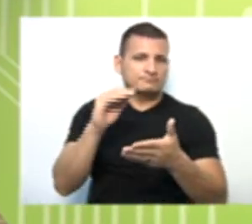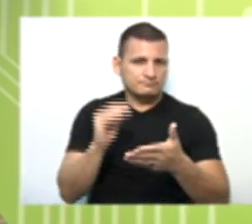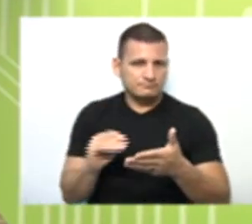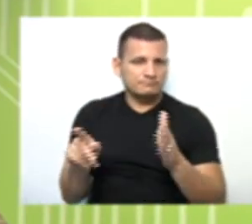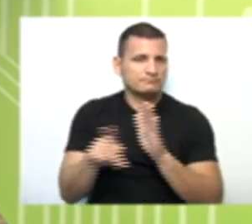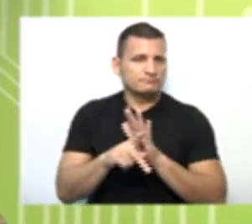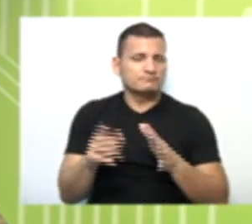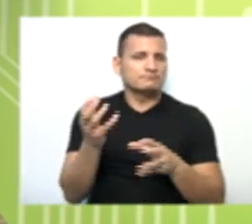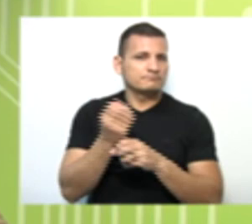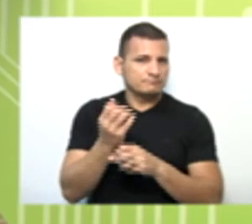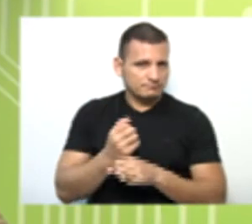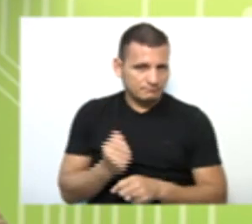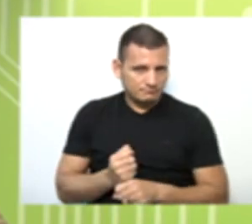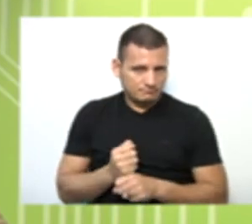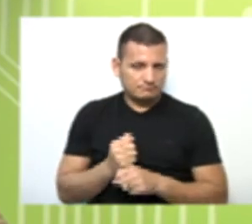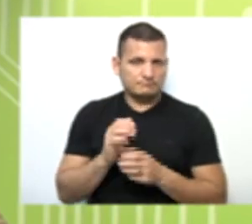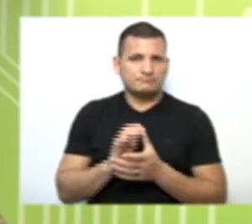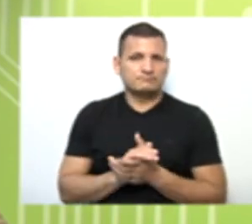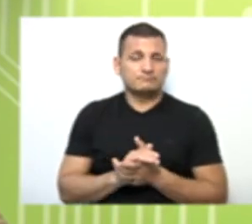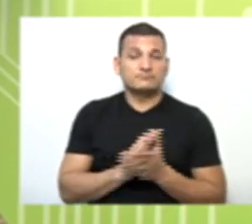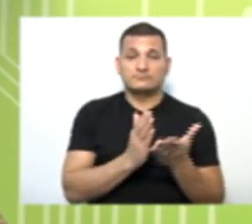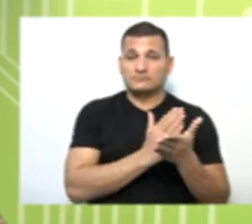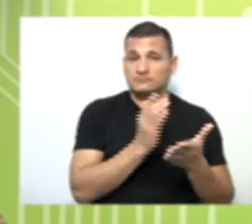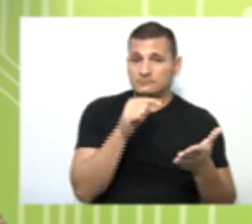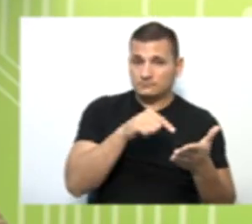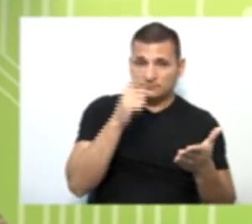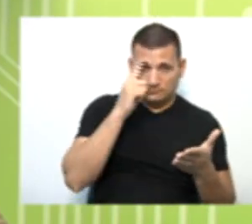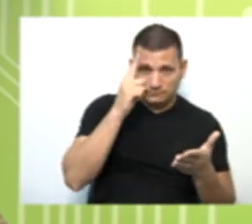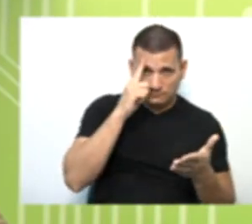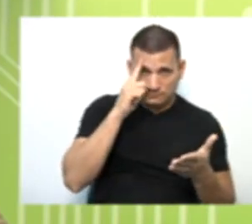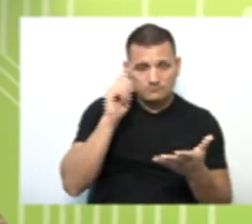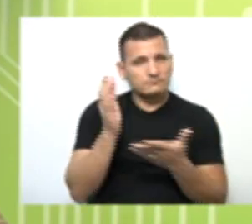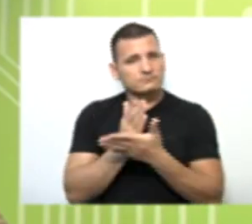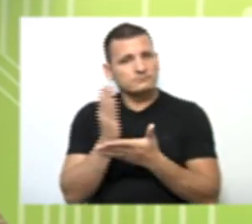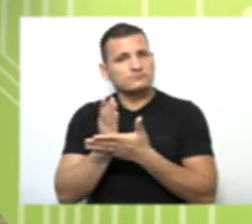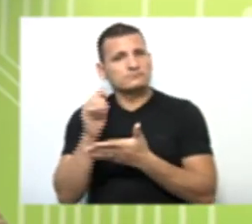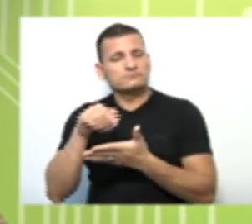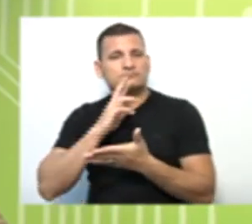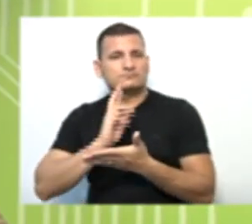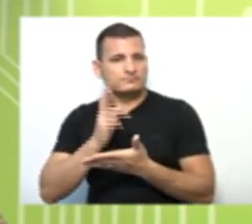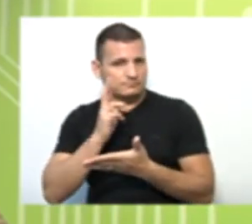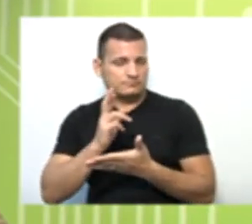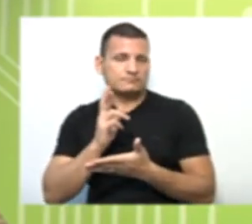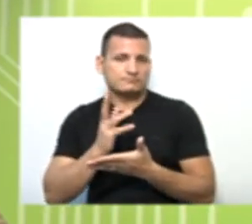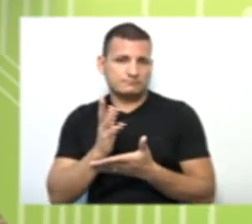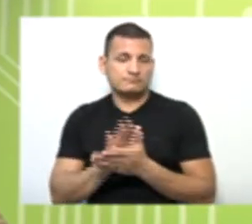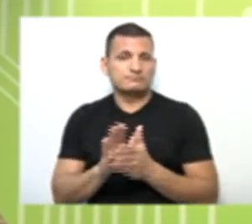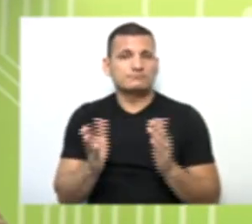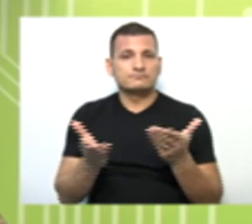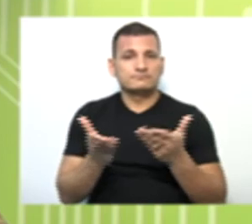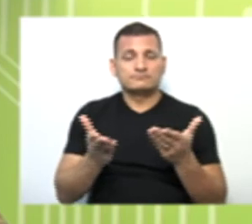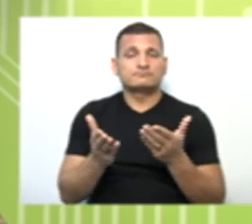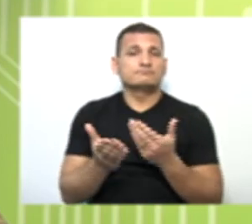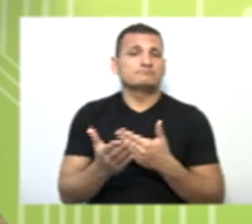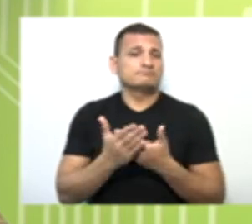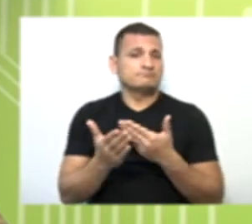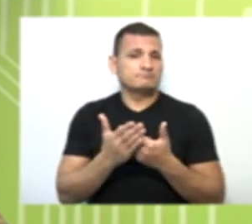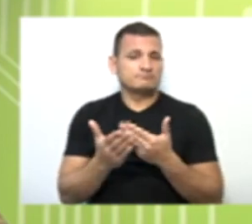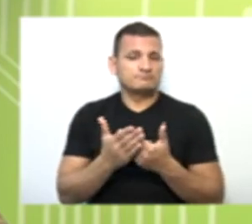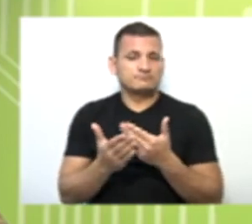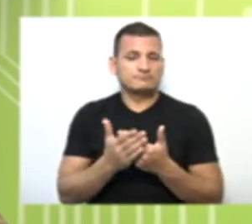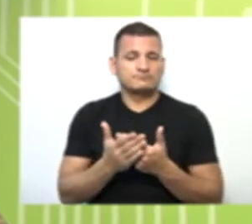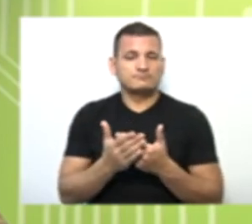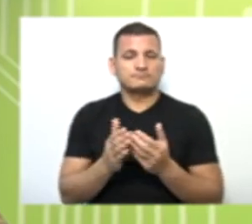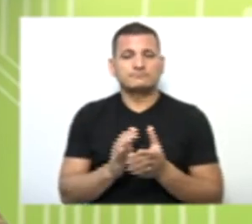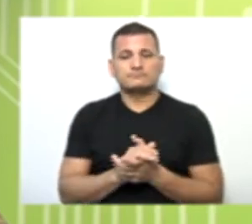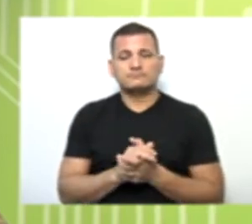lançamentos realizados, tanto no livro diário como no livro Razão. Nós vamos estudar agora, daqui a pouco,